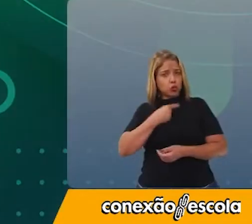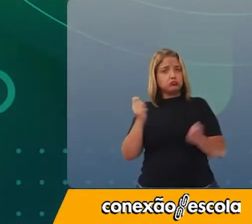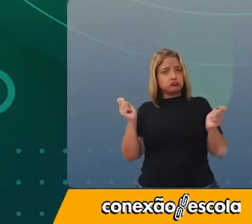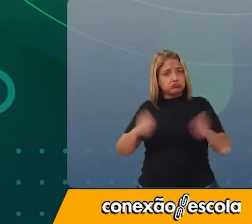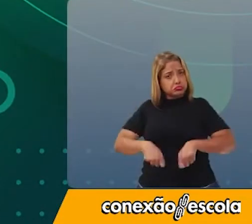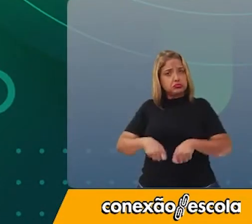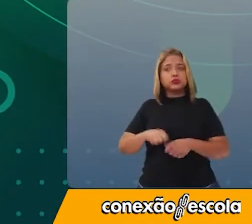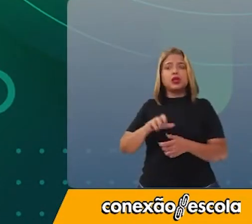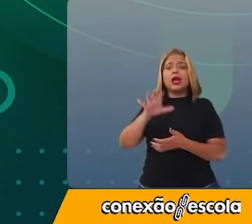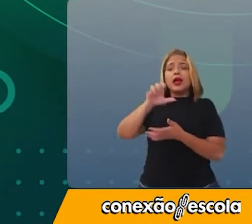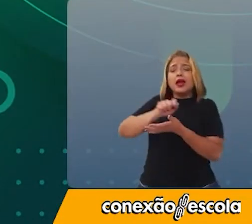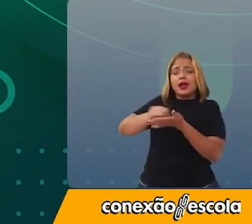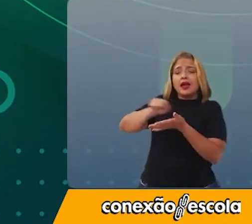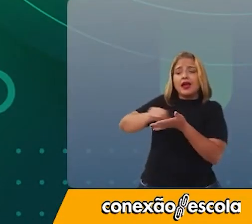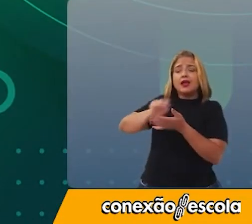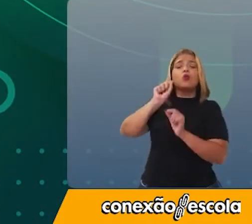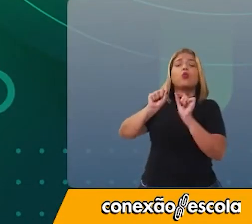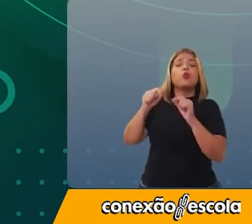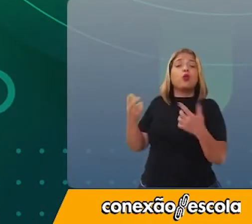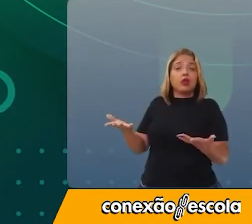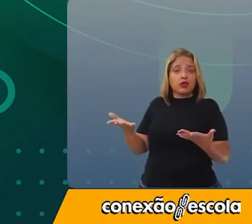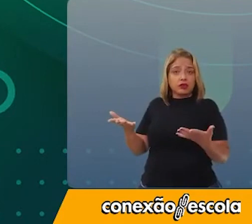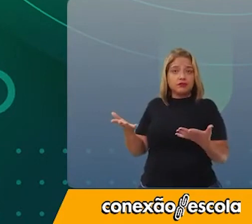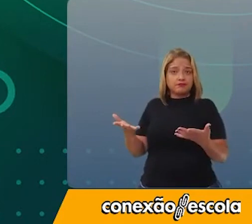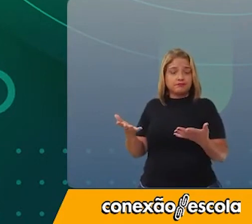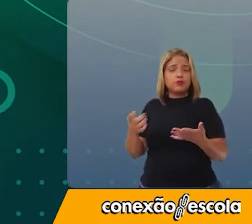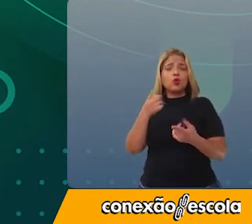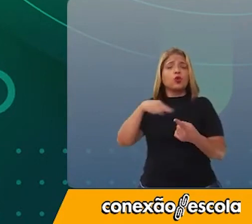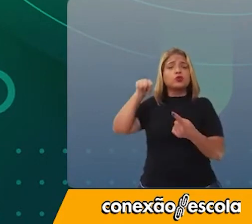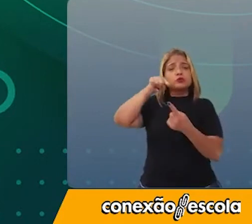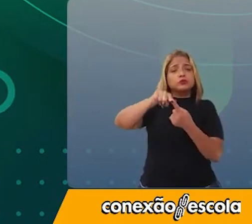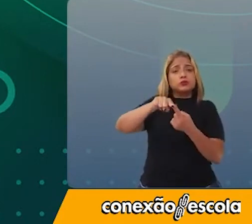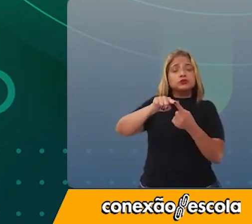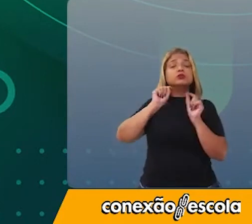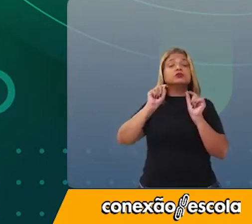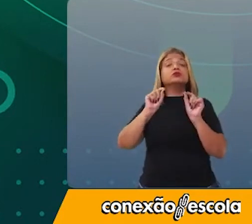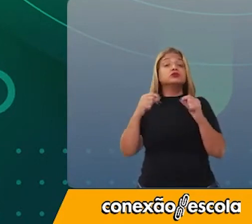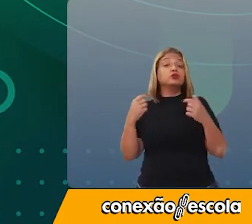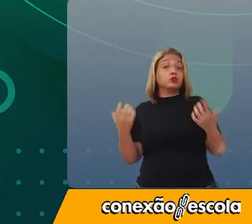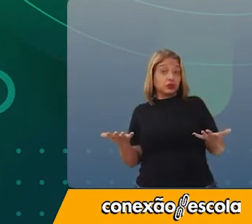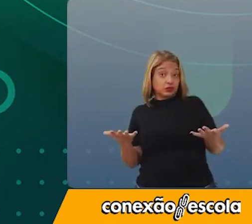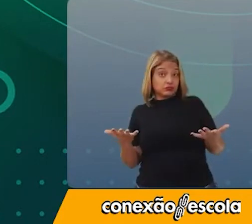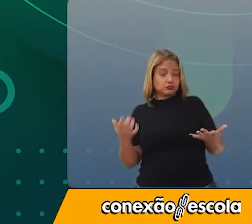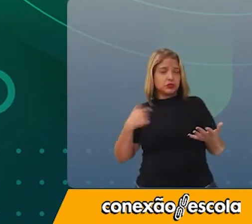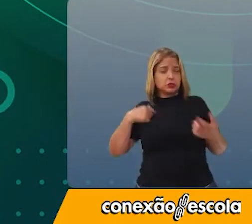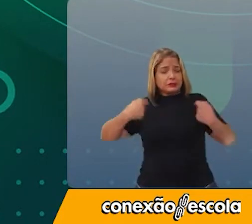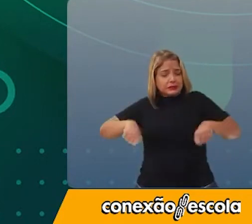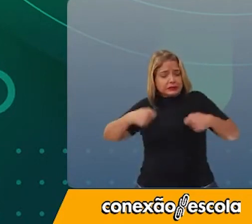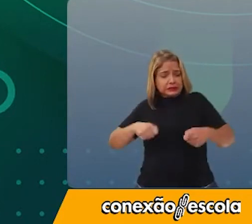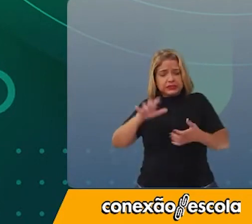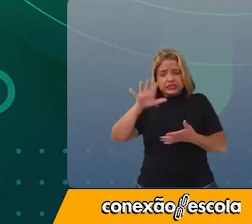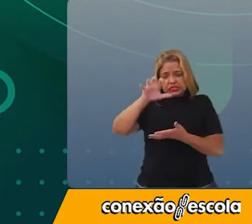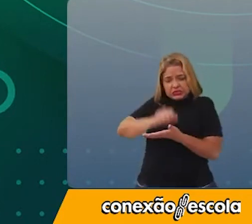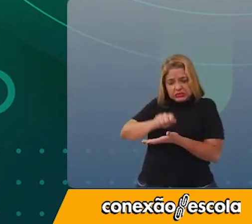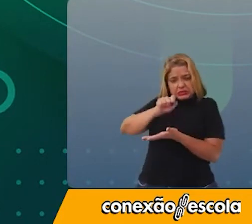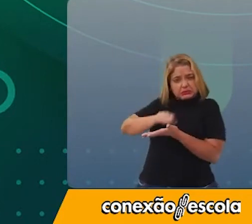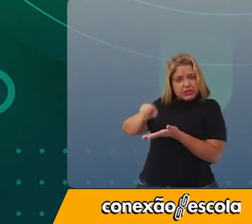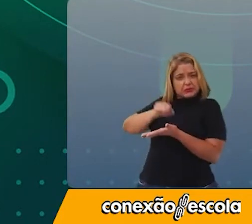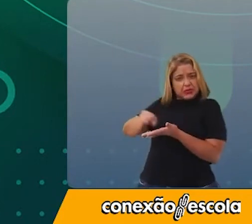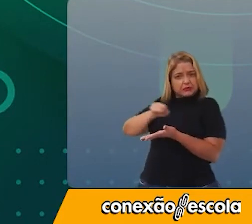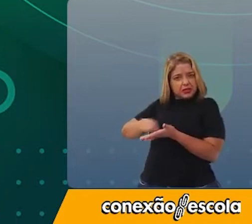anotações de quê? Qual é o objetivo de anotar? Para